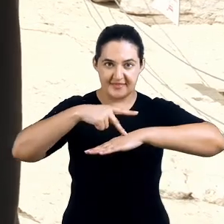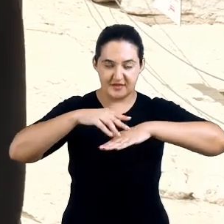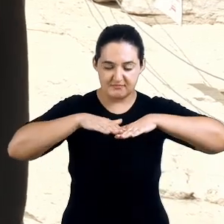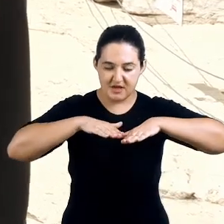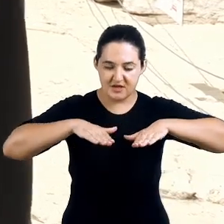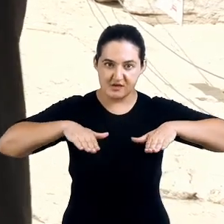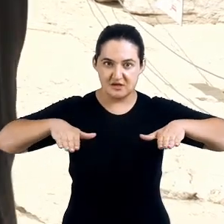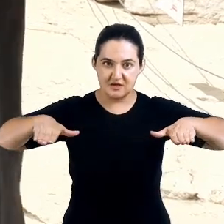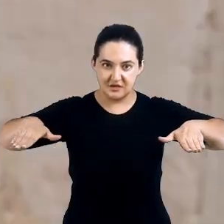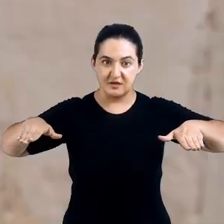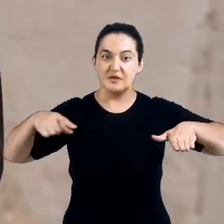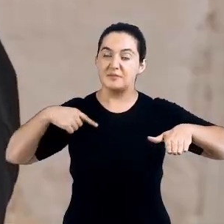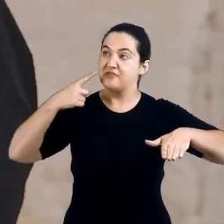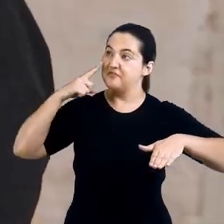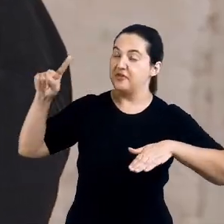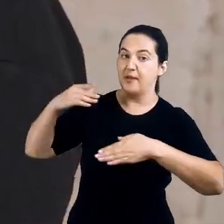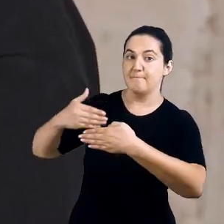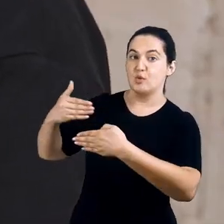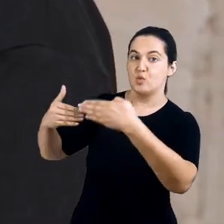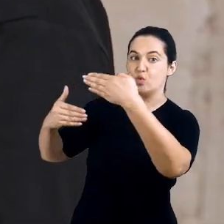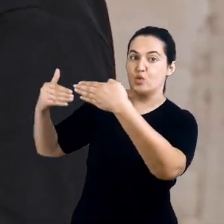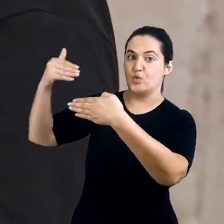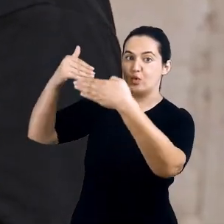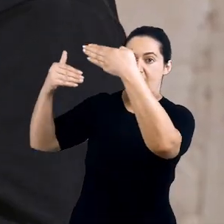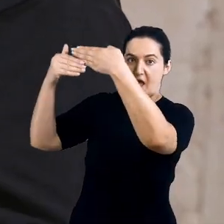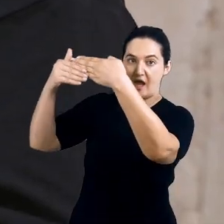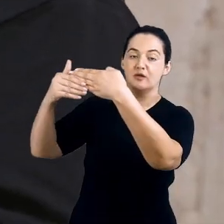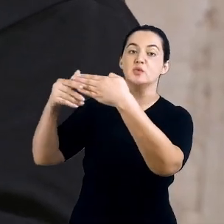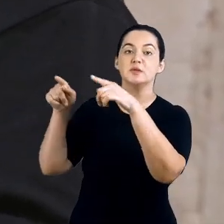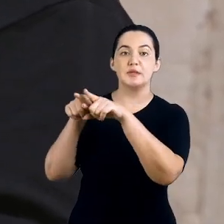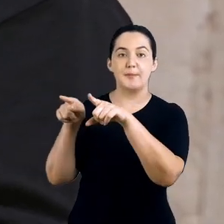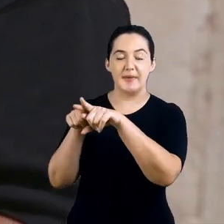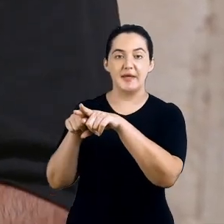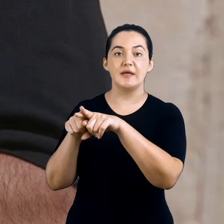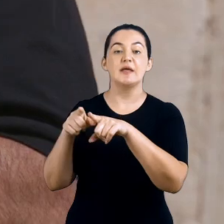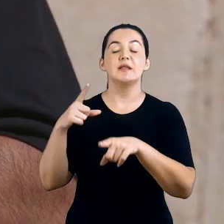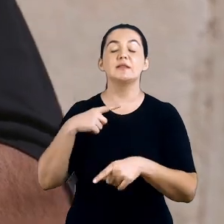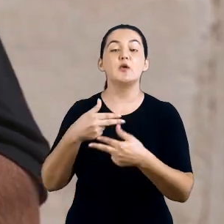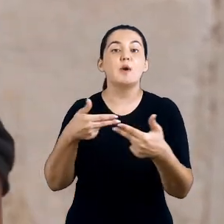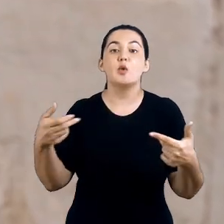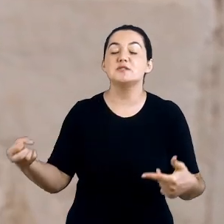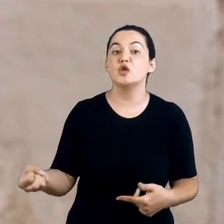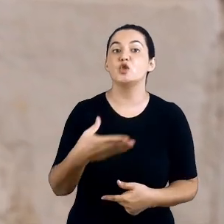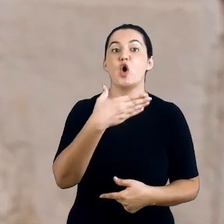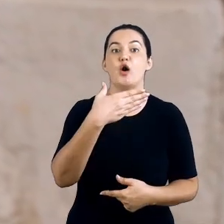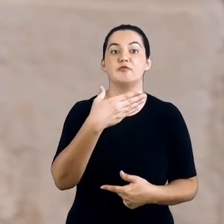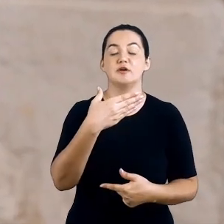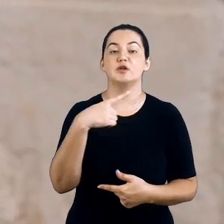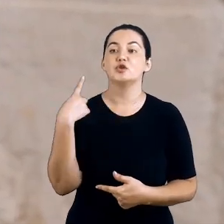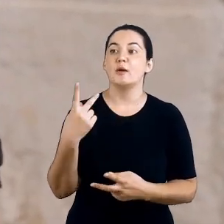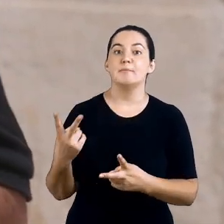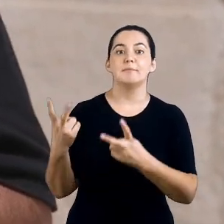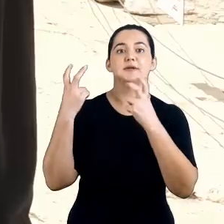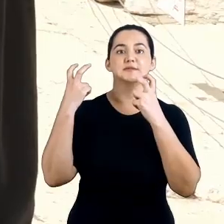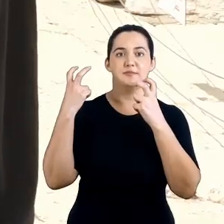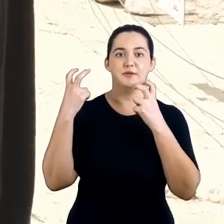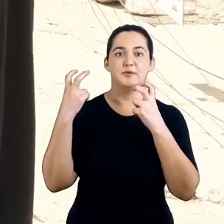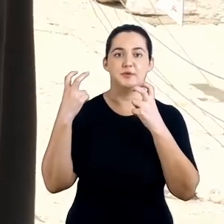as pedras aqui, olhamos para a muralha ocidental, os seus cursos inferiores, algo novo surgiu nos últimos